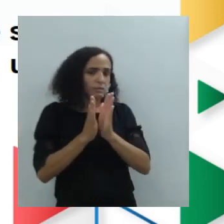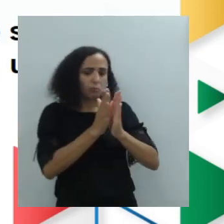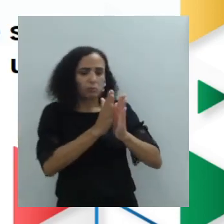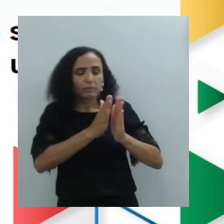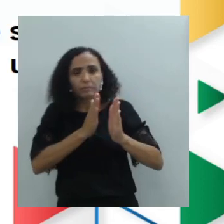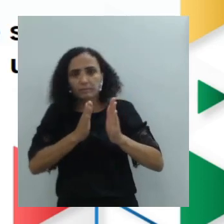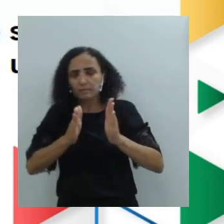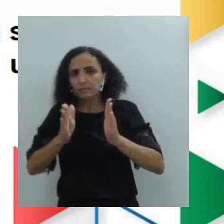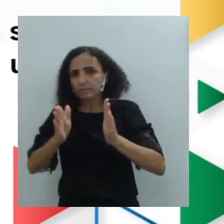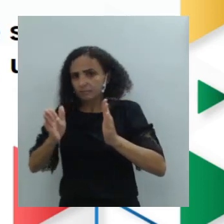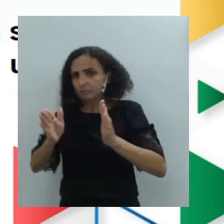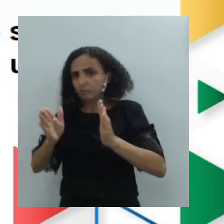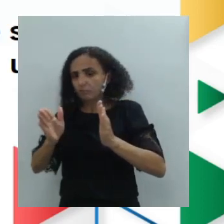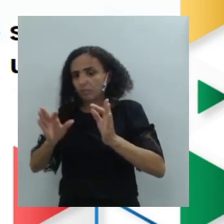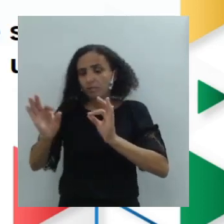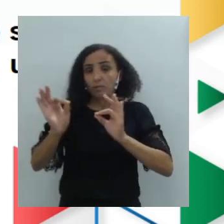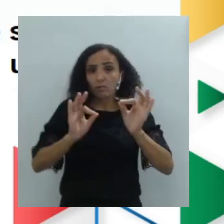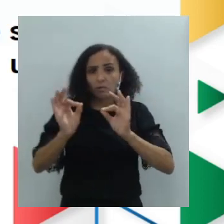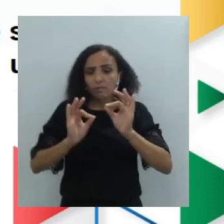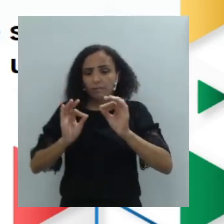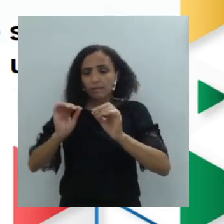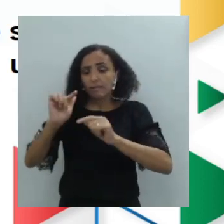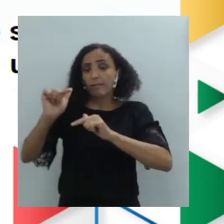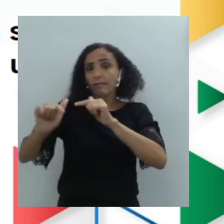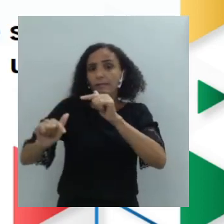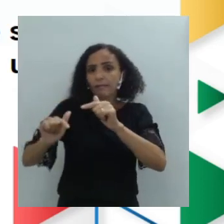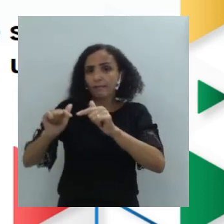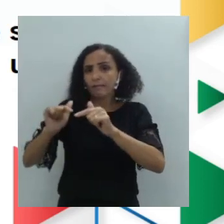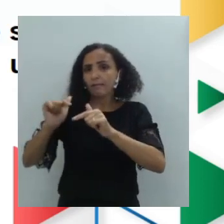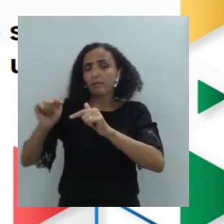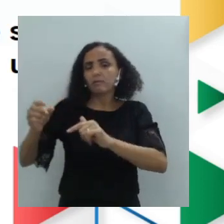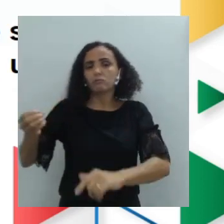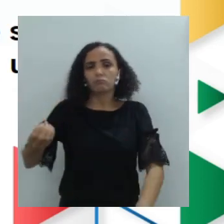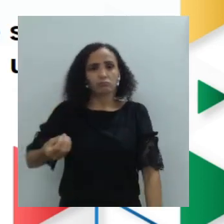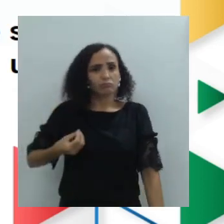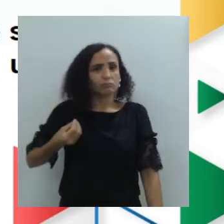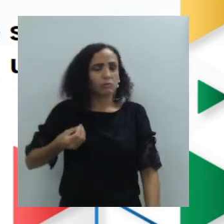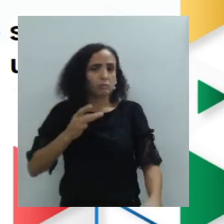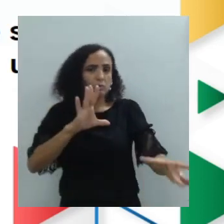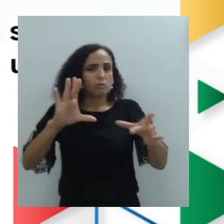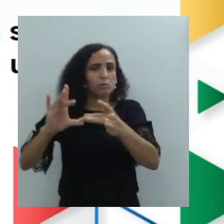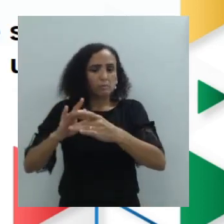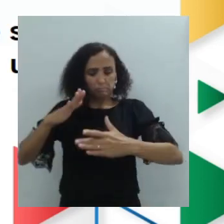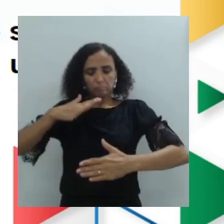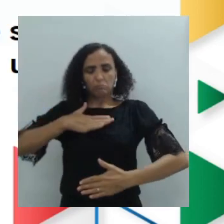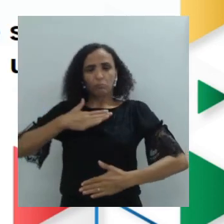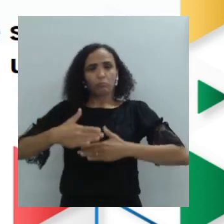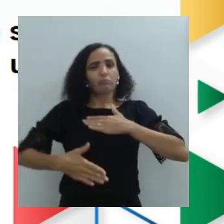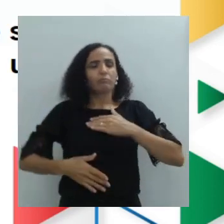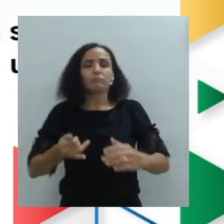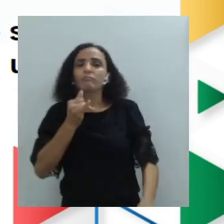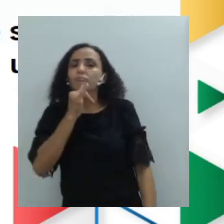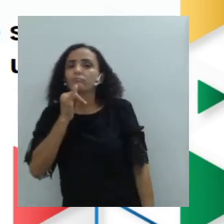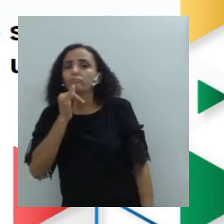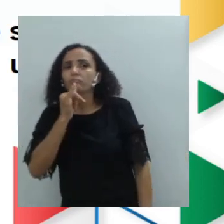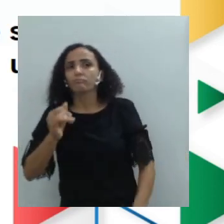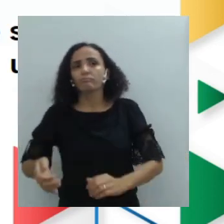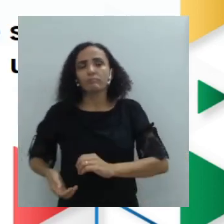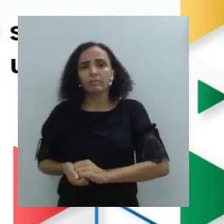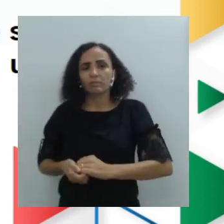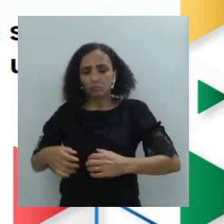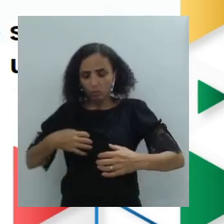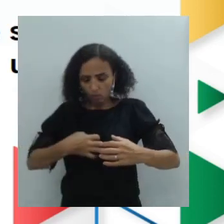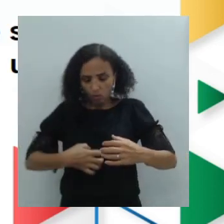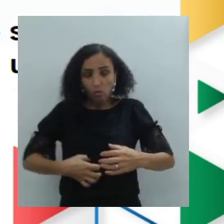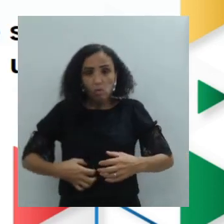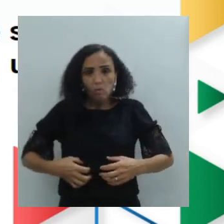órgãos que se trabalhar em conjunto para exercer uma determinada função corporal. Por exemplo, o sistema digestório,